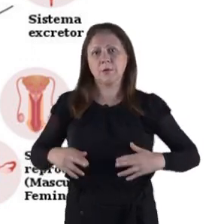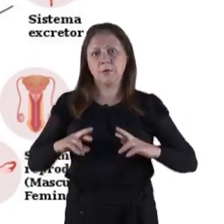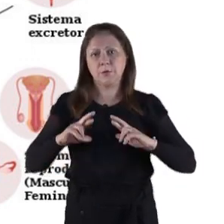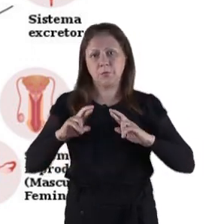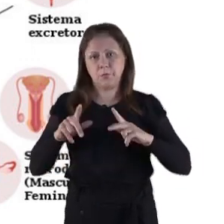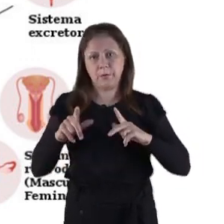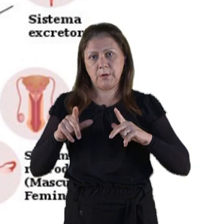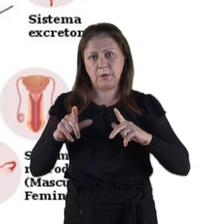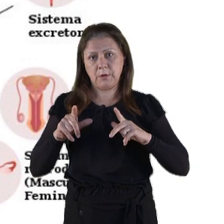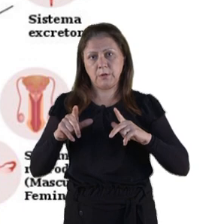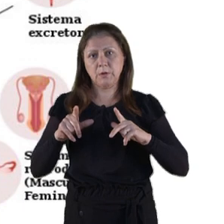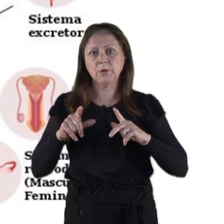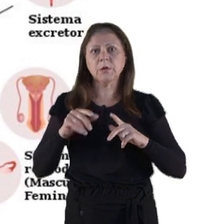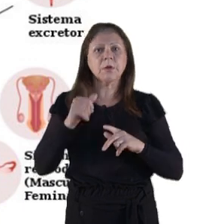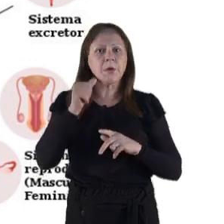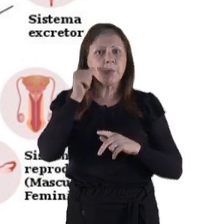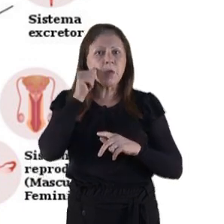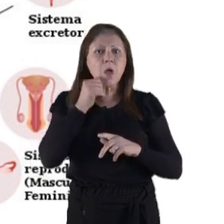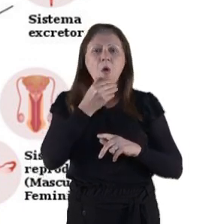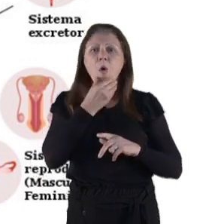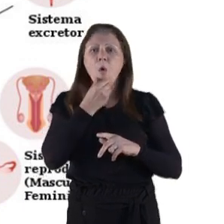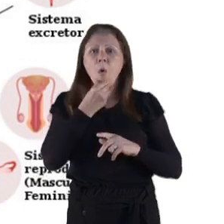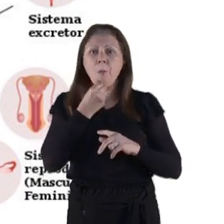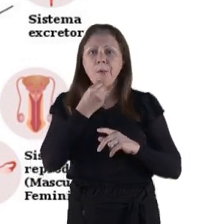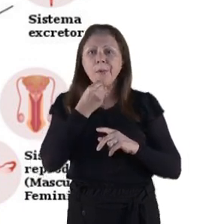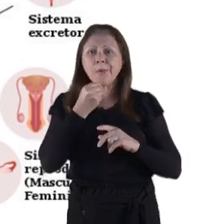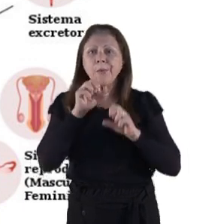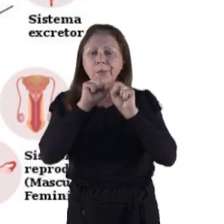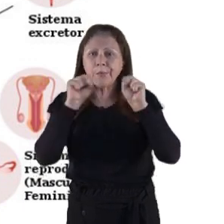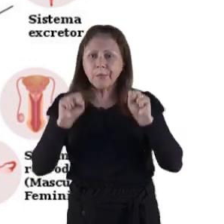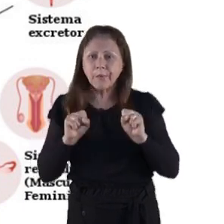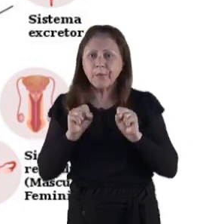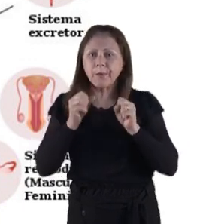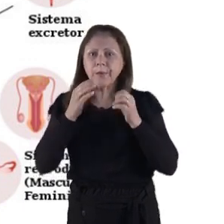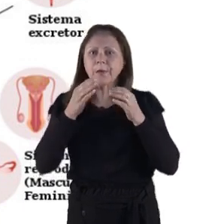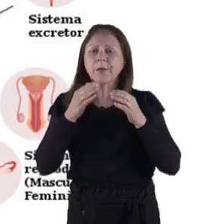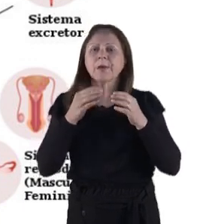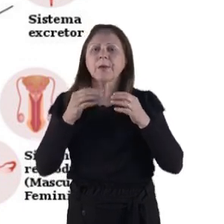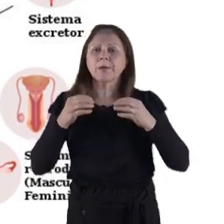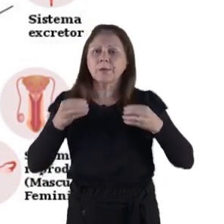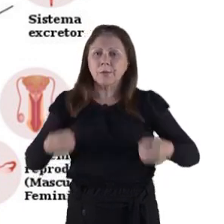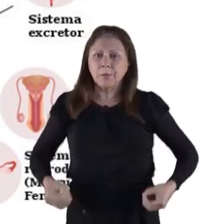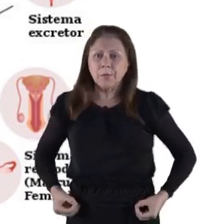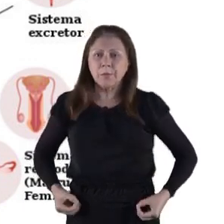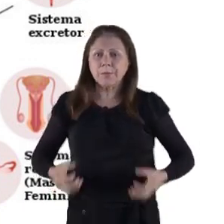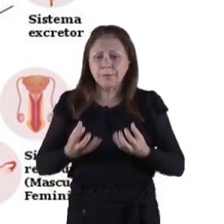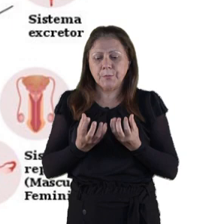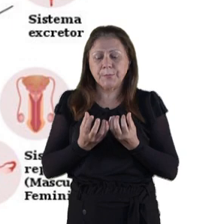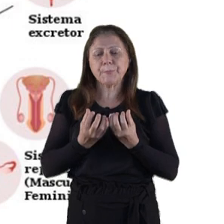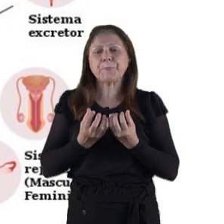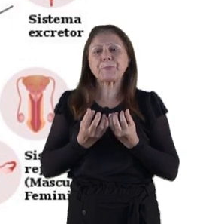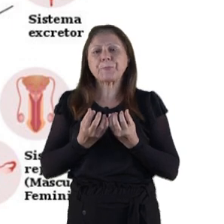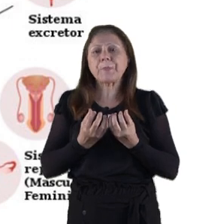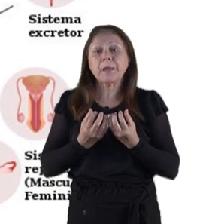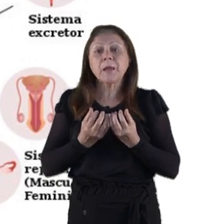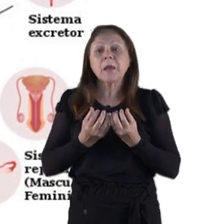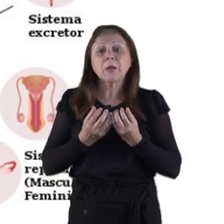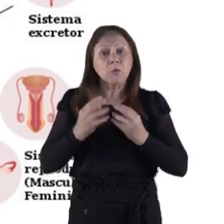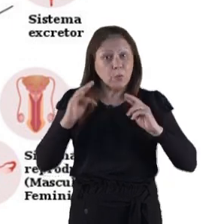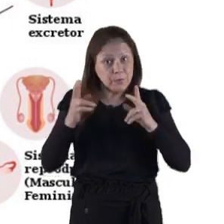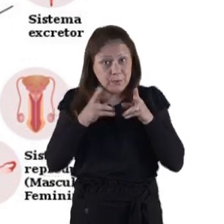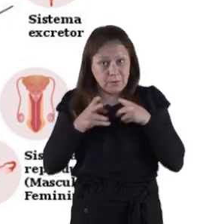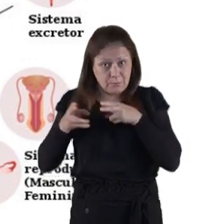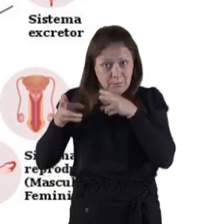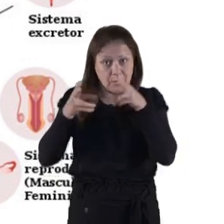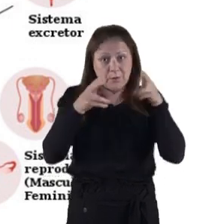diferenciando apenas do sistema reprodutor masculino e feminino, todos os órgãos são iguais em todas as pessoas, né? A não ser que a pessoa tenha algum tipo